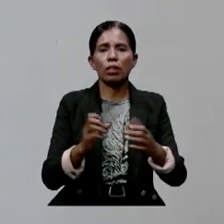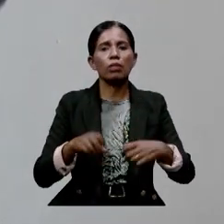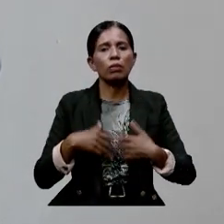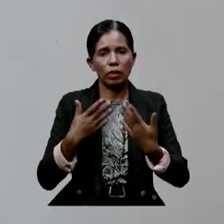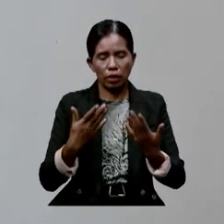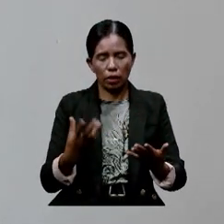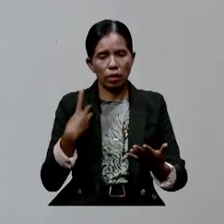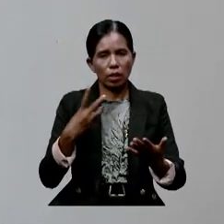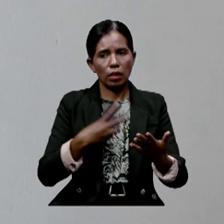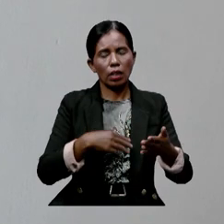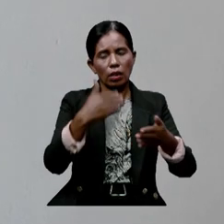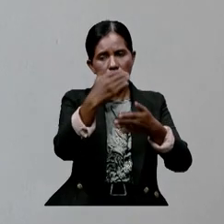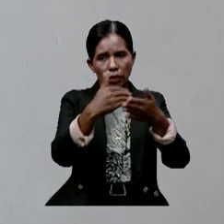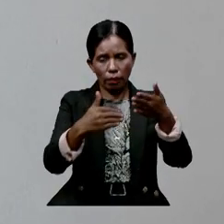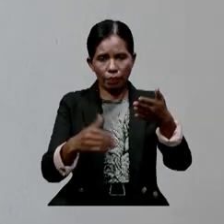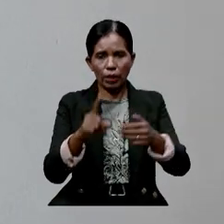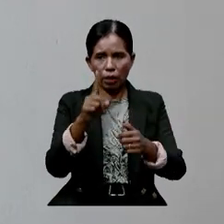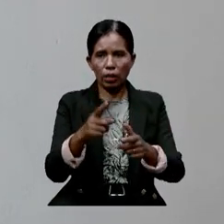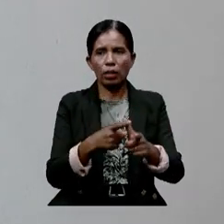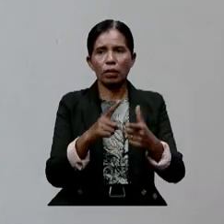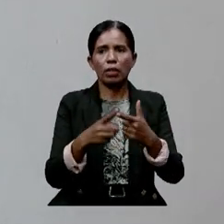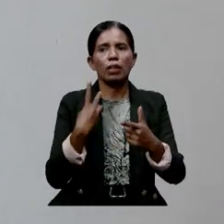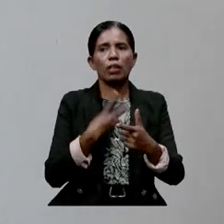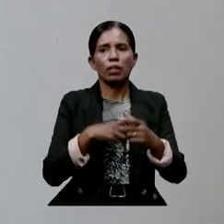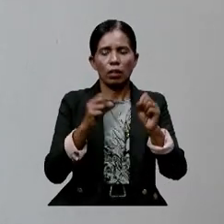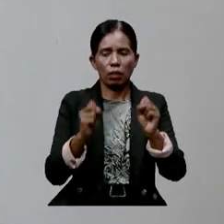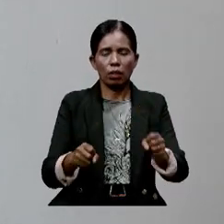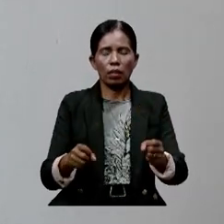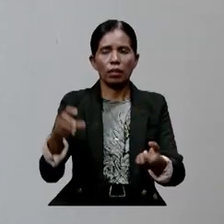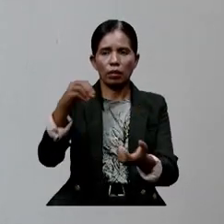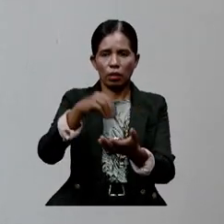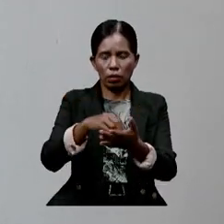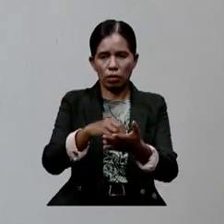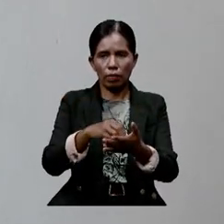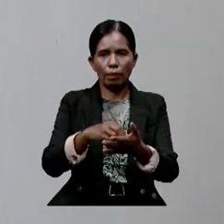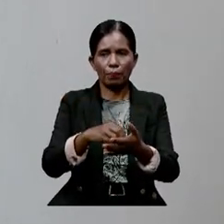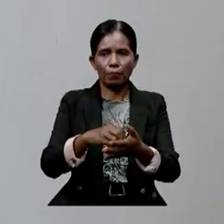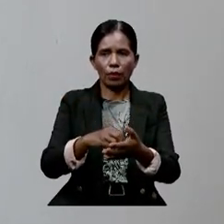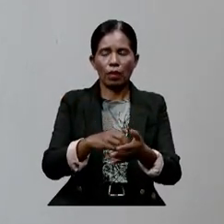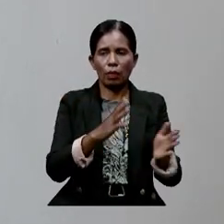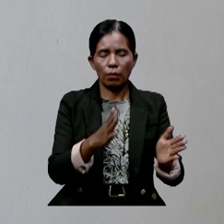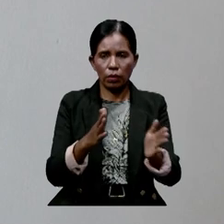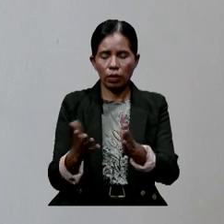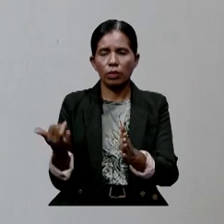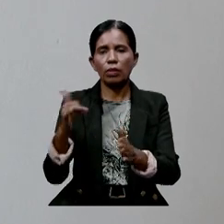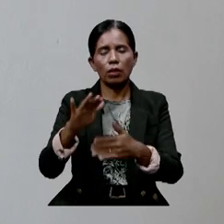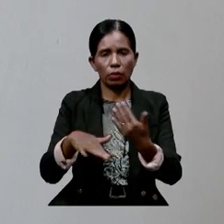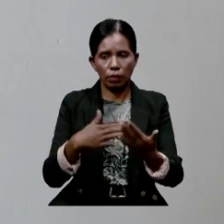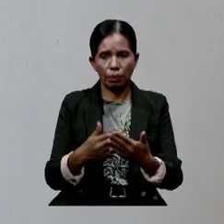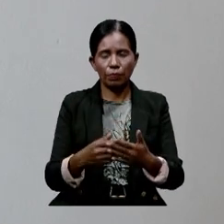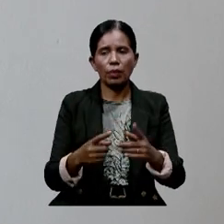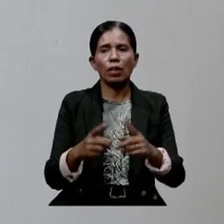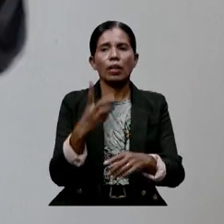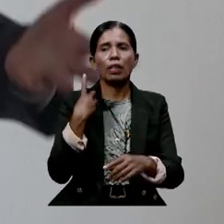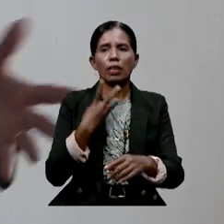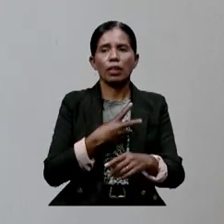tal o Matrix ida, para ir a, portanto, bela acompanha processo ser nehoto. Ou ida ne,